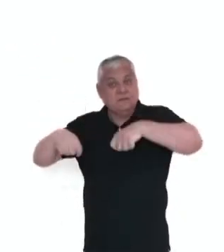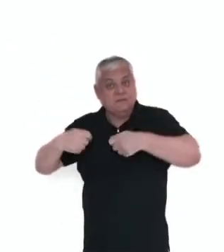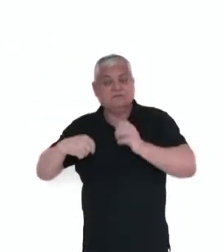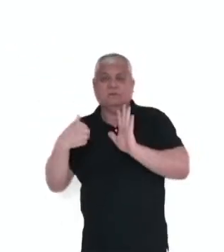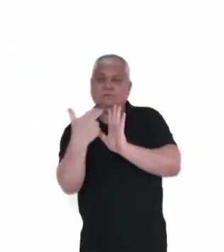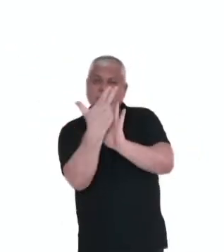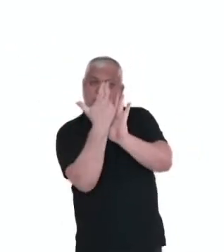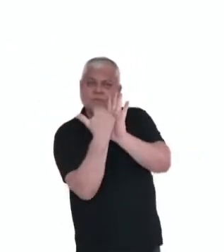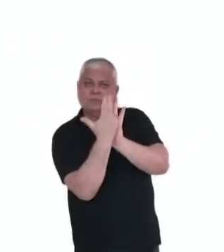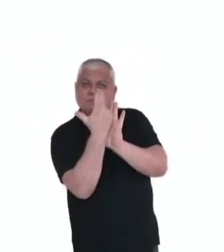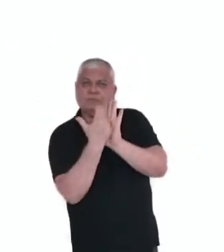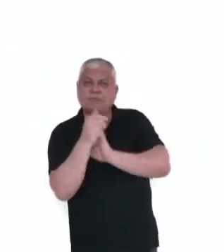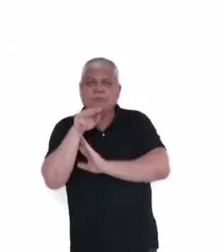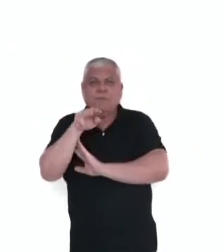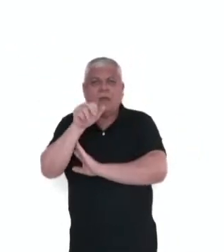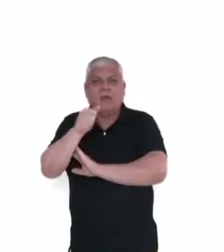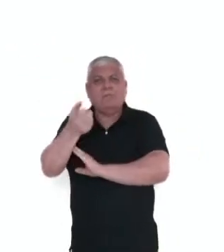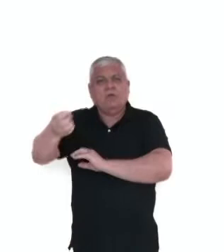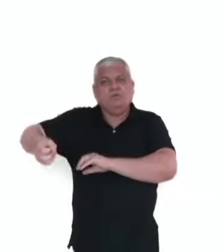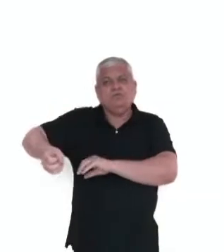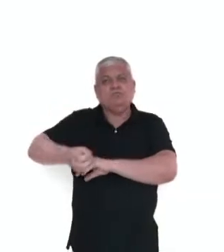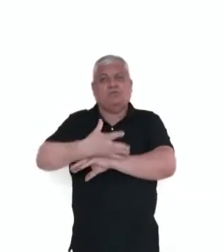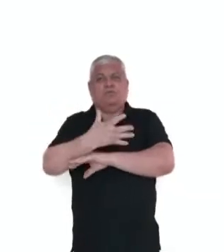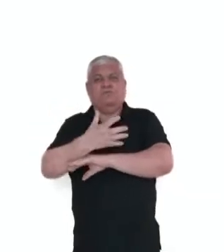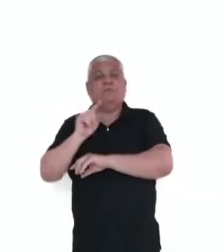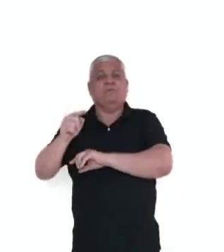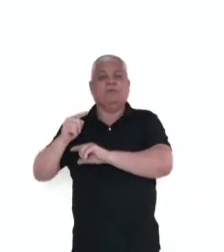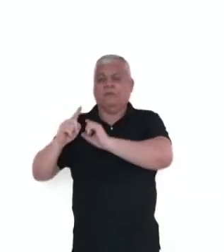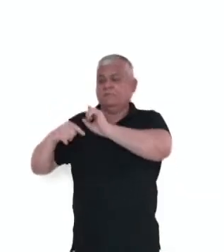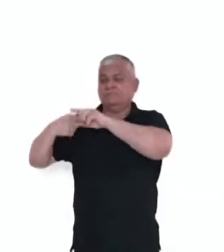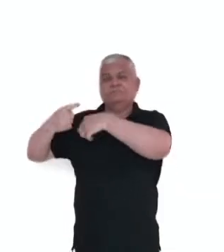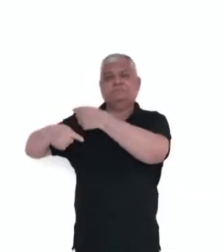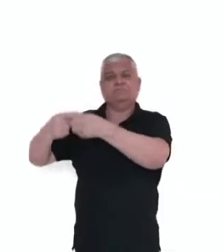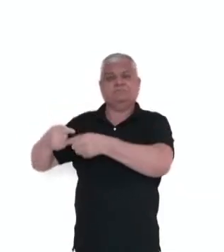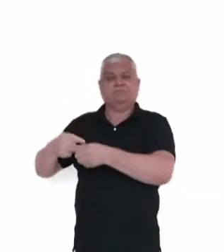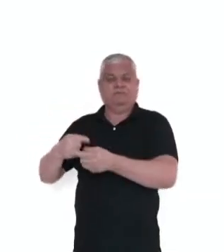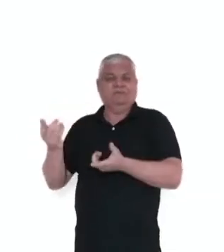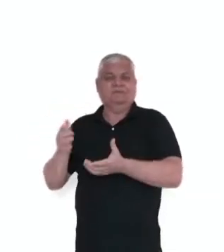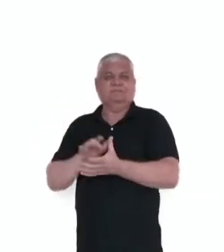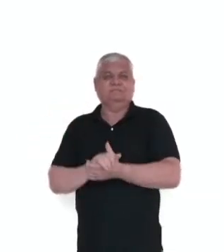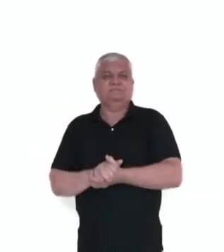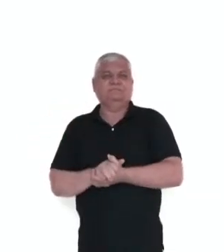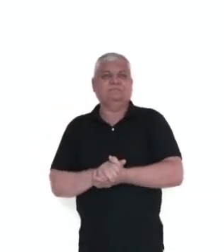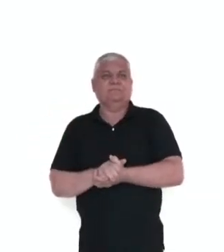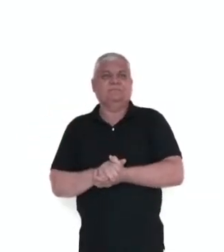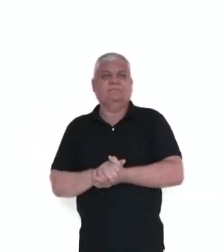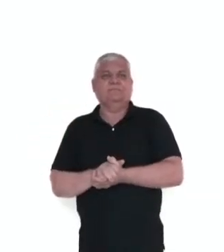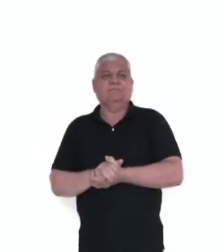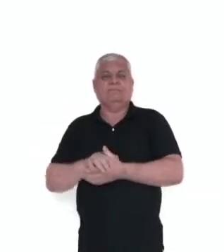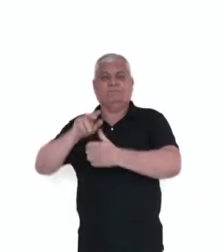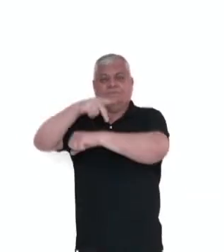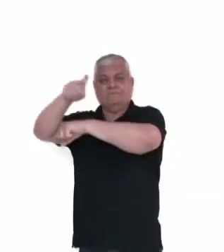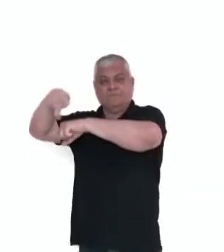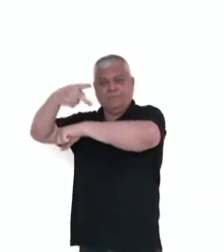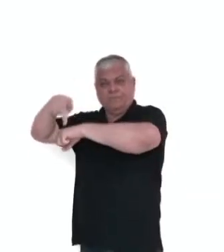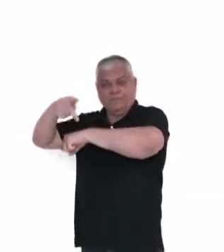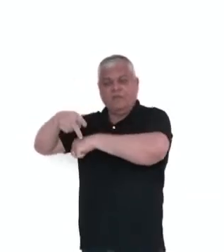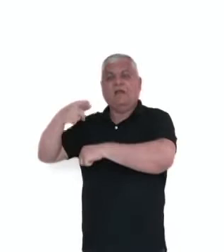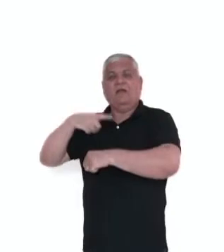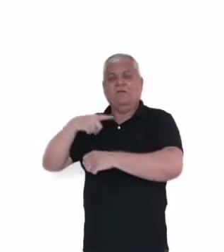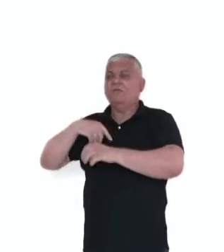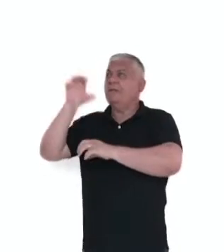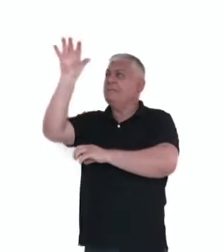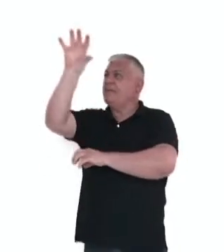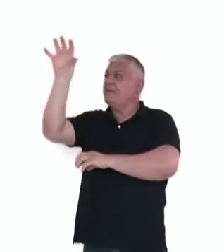tudo que foi então tido como herança colonial, ok? Então a África atual então, é formada por países que romperam, né, com essa